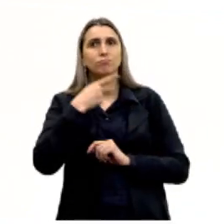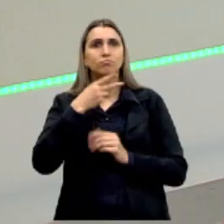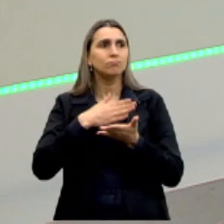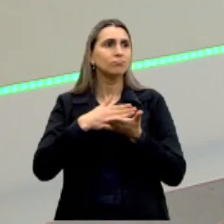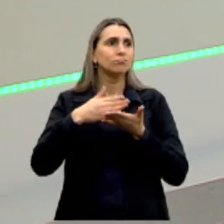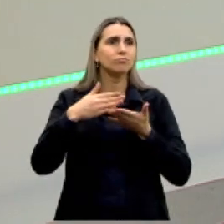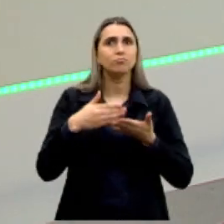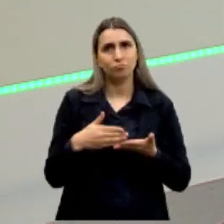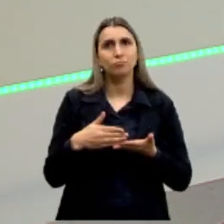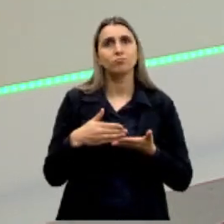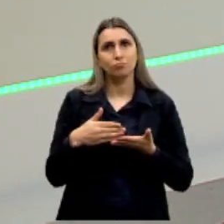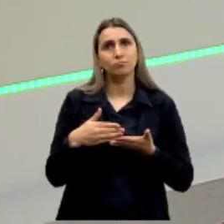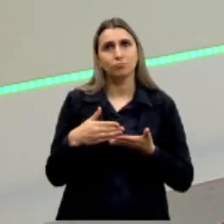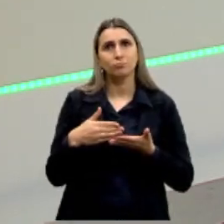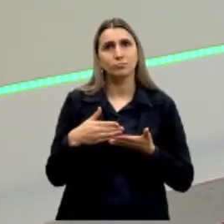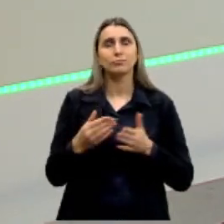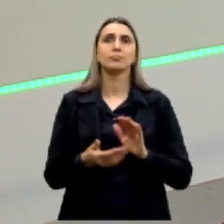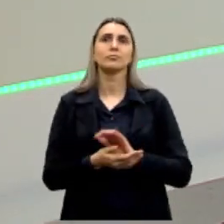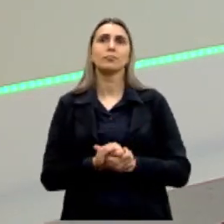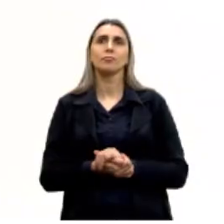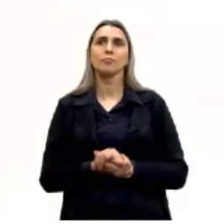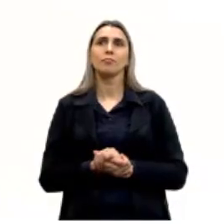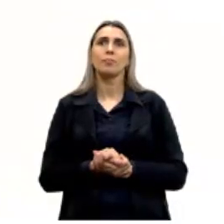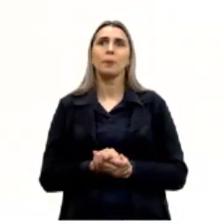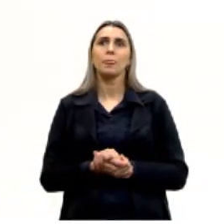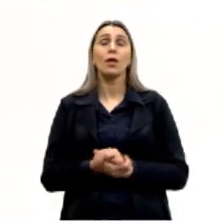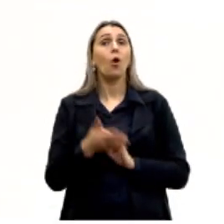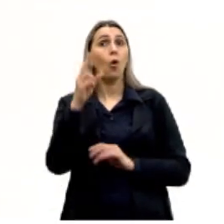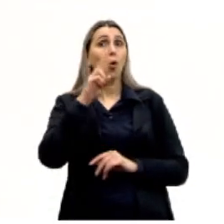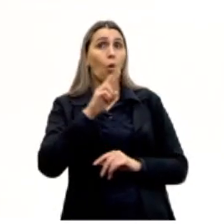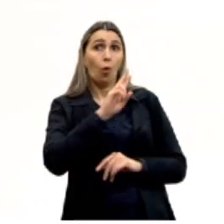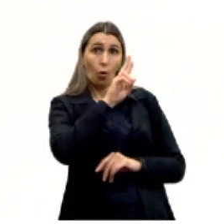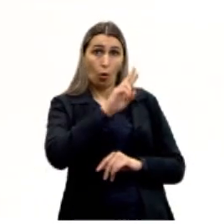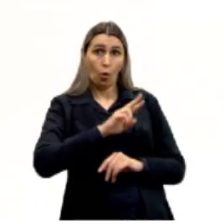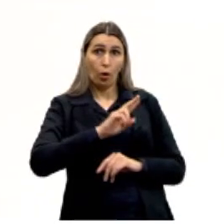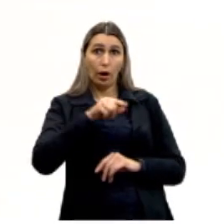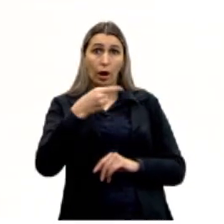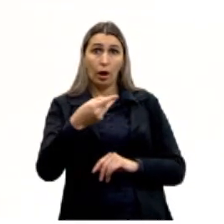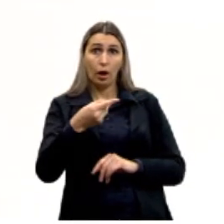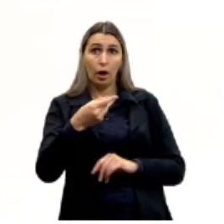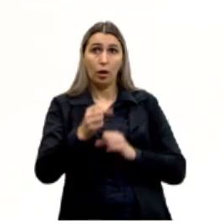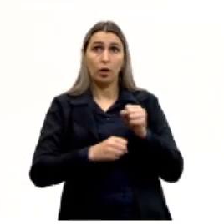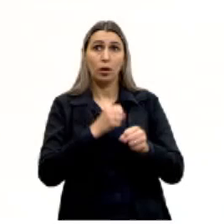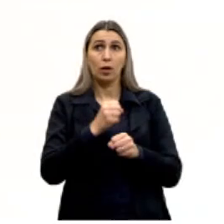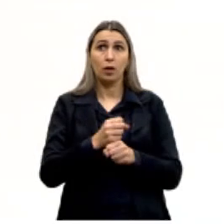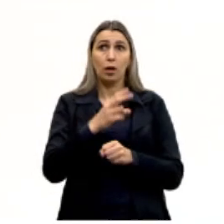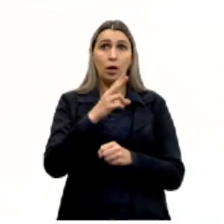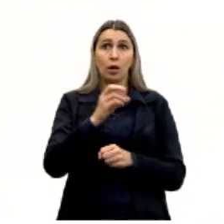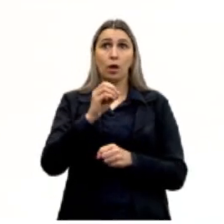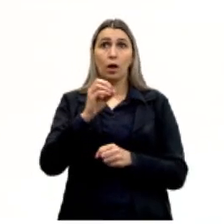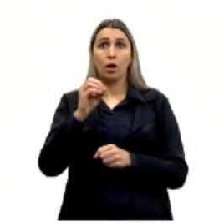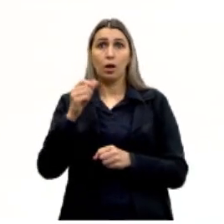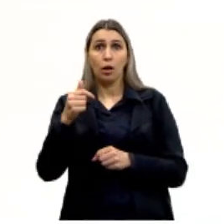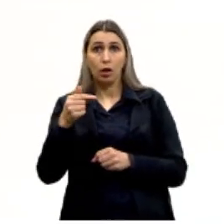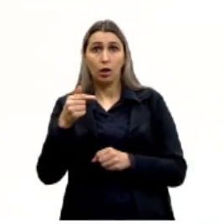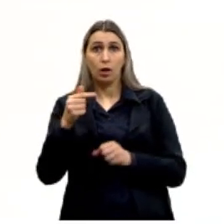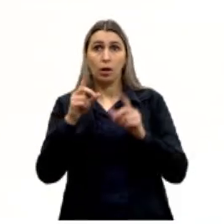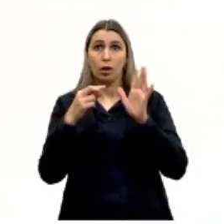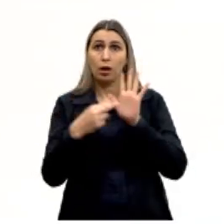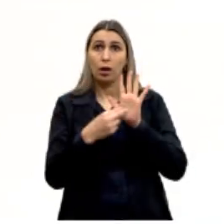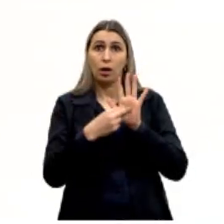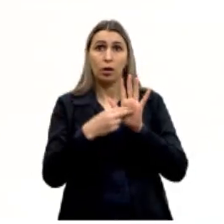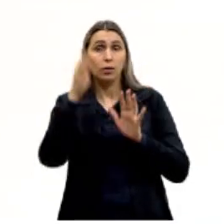desde o início né e olha outra questão de 2007 sobre a exposição